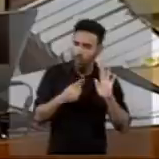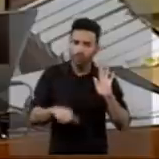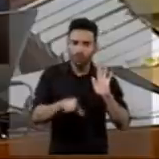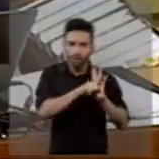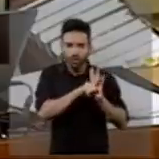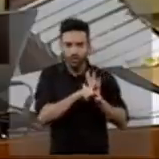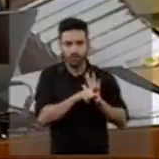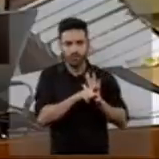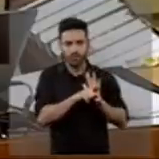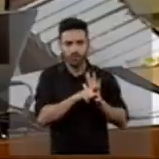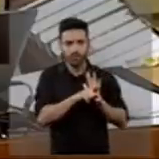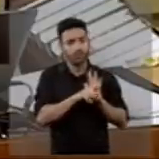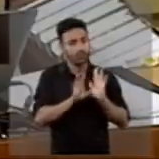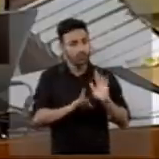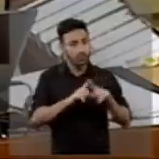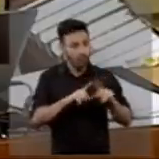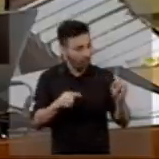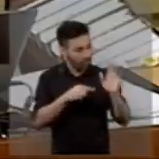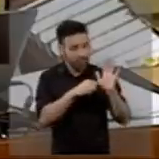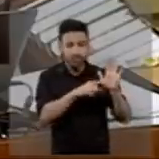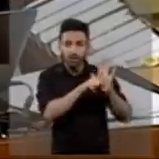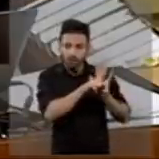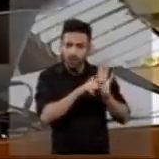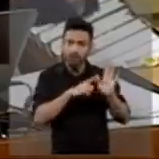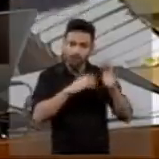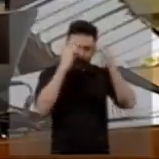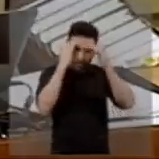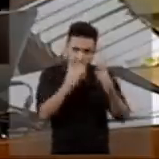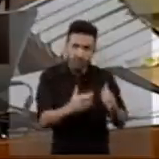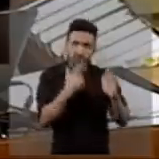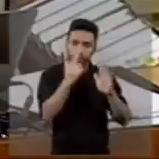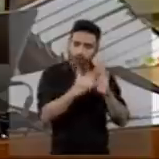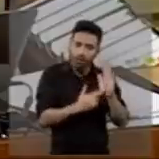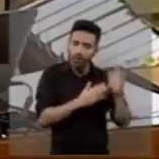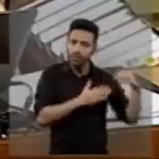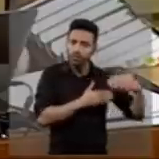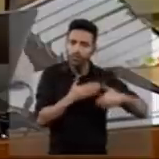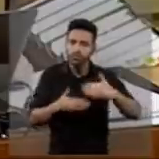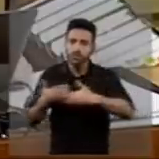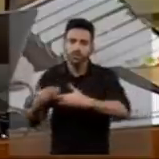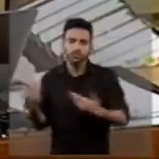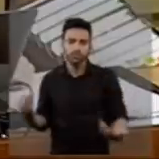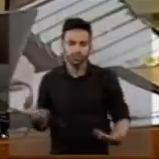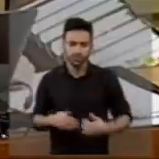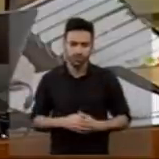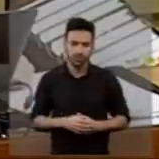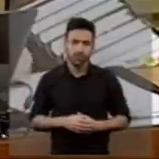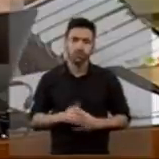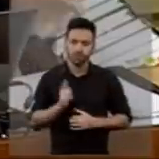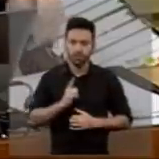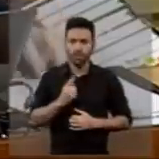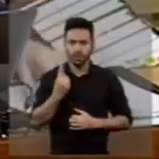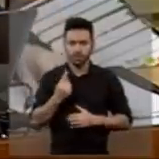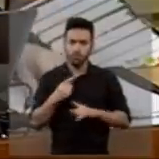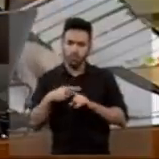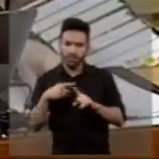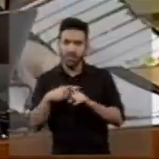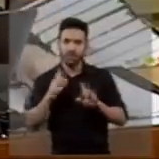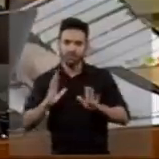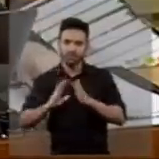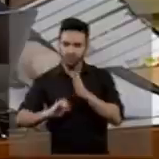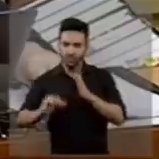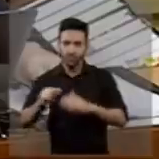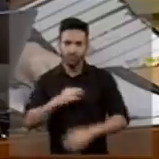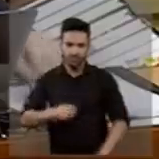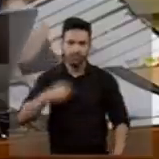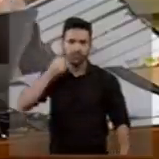é constitucional porque atende o devido processo legal administrativo, salvo na parte impugnada agora, em boa hora, penso pelo